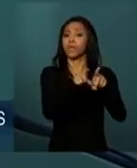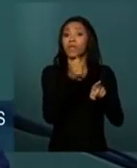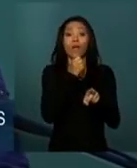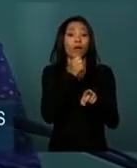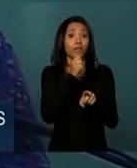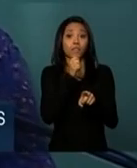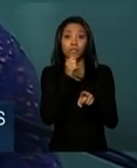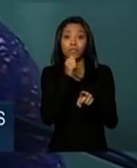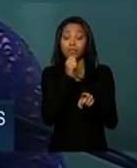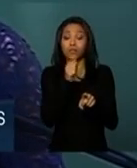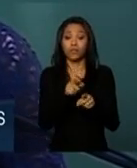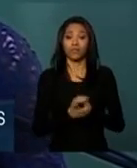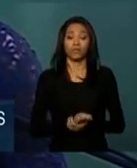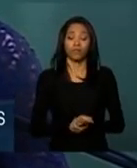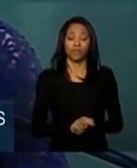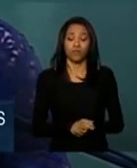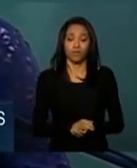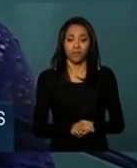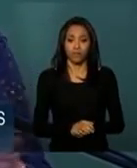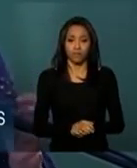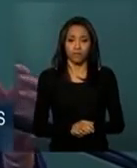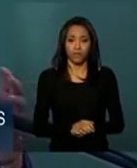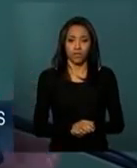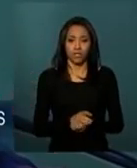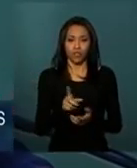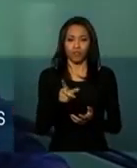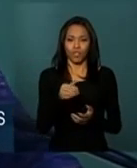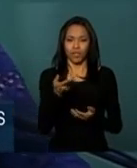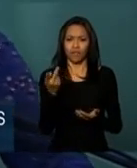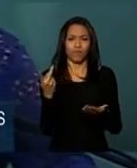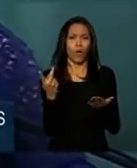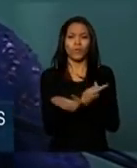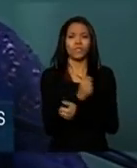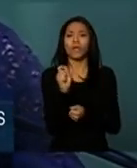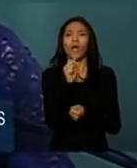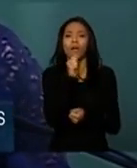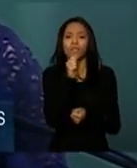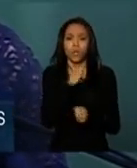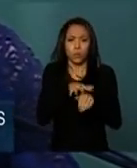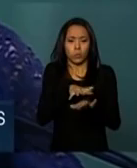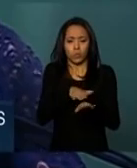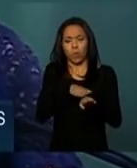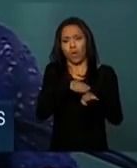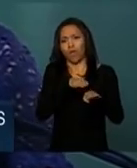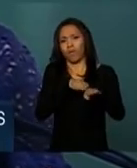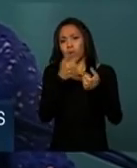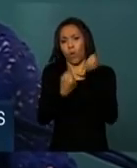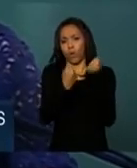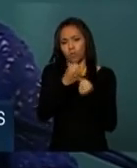uma situação de congestionamento como existe em outras cidades do